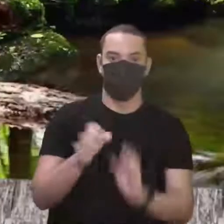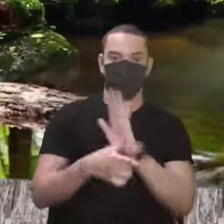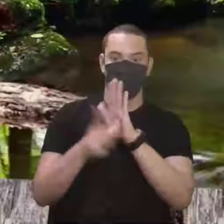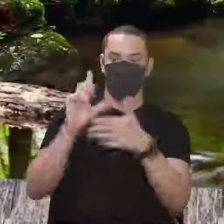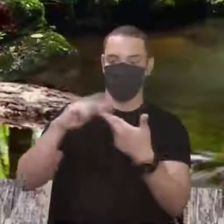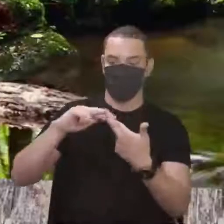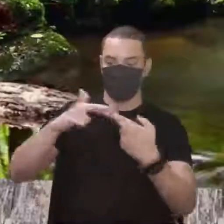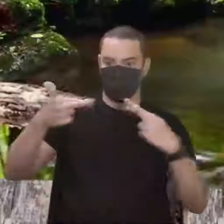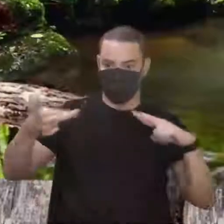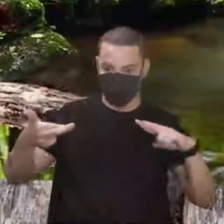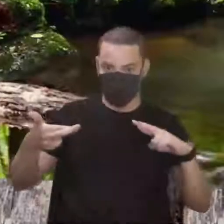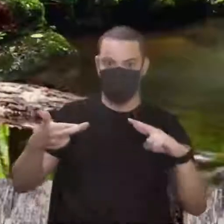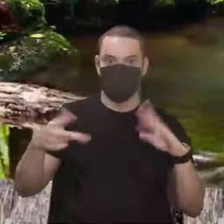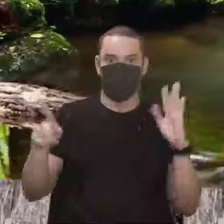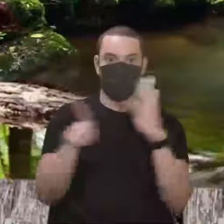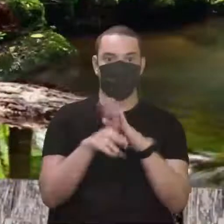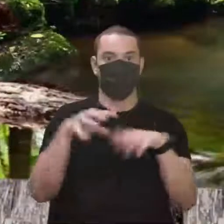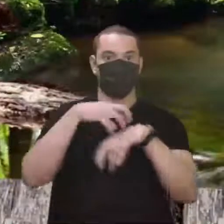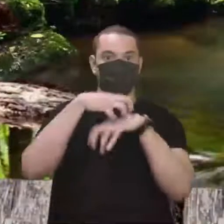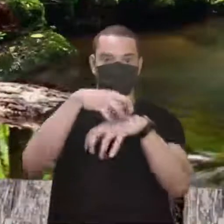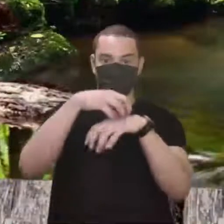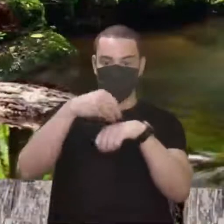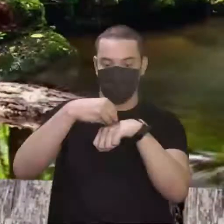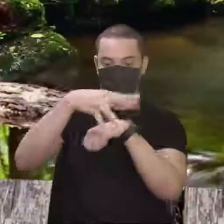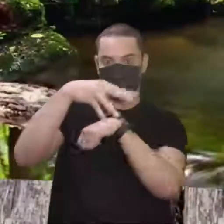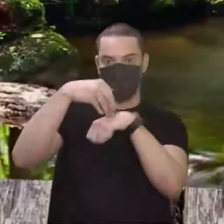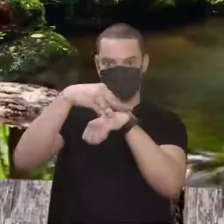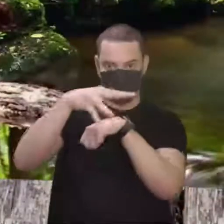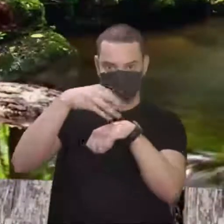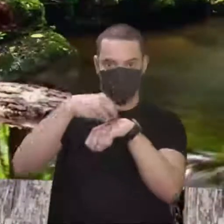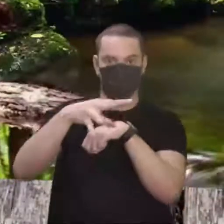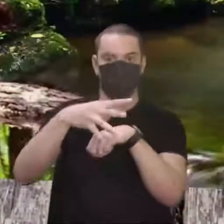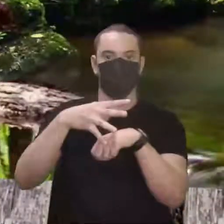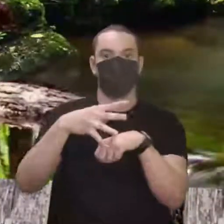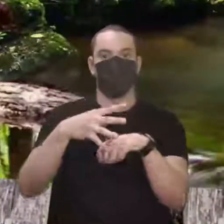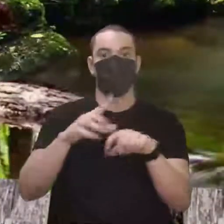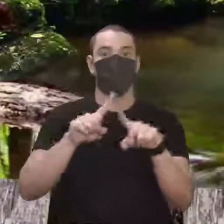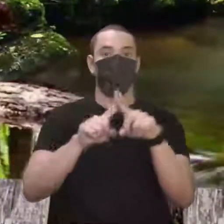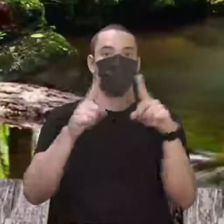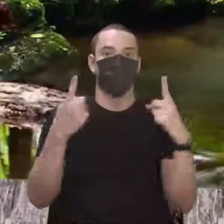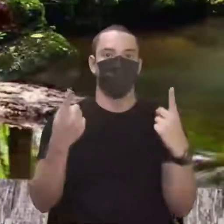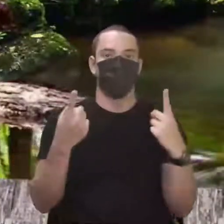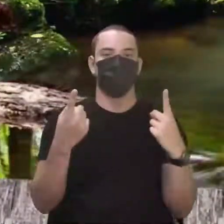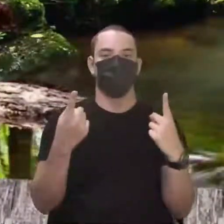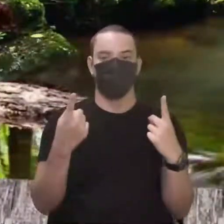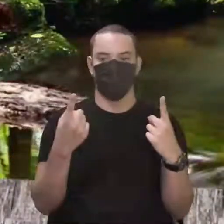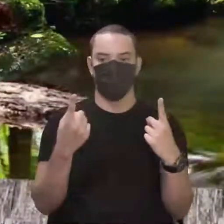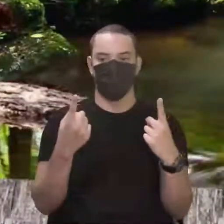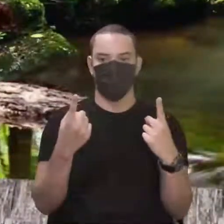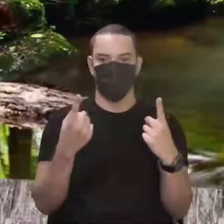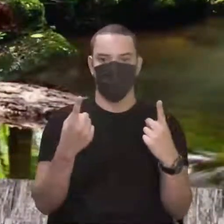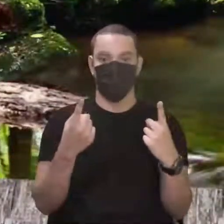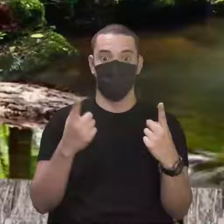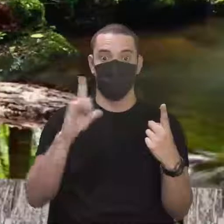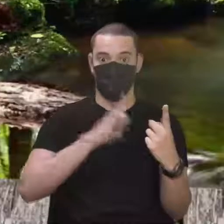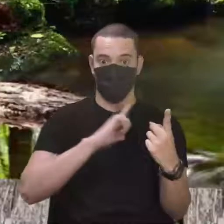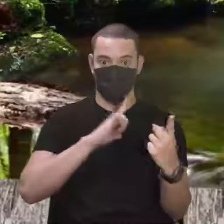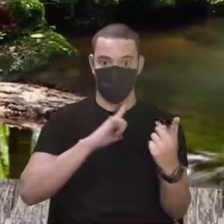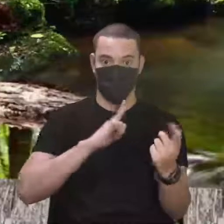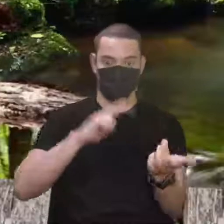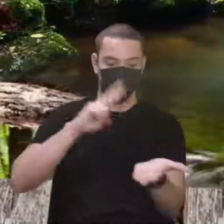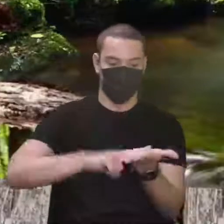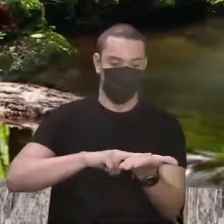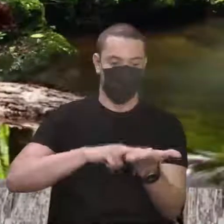assim, pré-RNA mensageiro, certo? Só que ele foi transcrito do